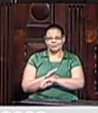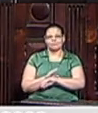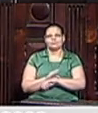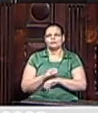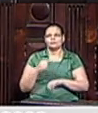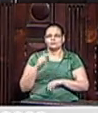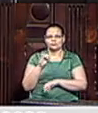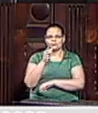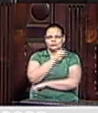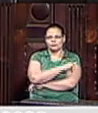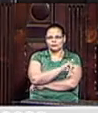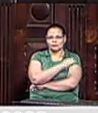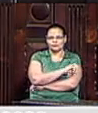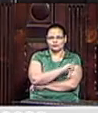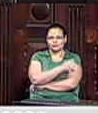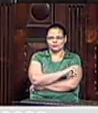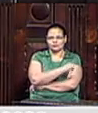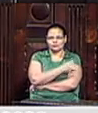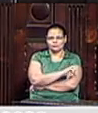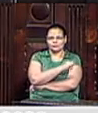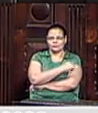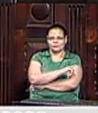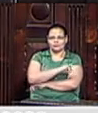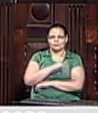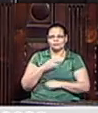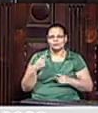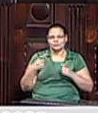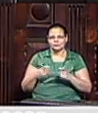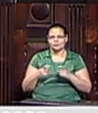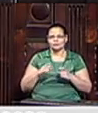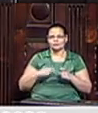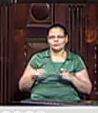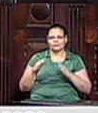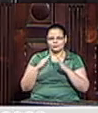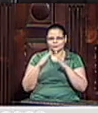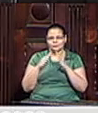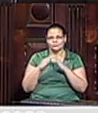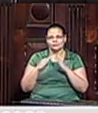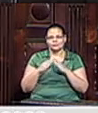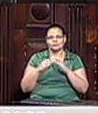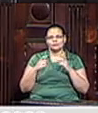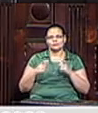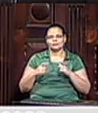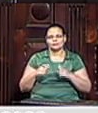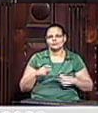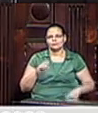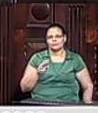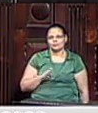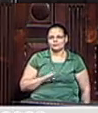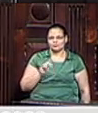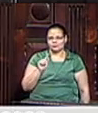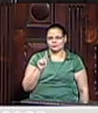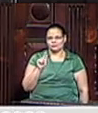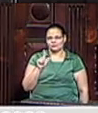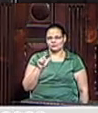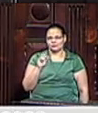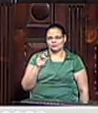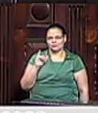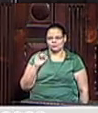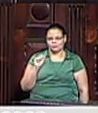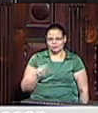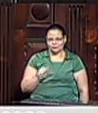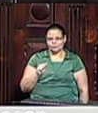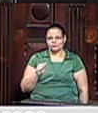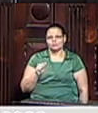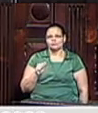Janeiro do conjunto arquitetônico do Complexo Hospitalar da Beneficência Portuguesa, no bairro da Glória, no município do Rio de Janeiro,